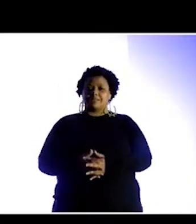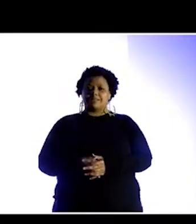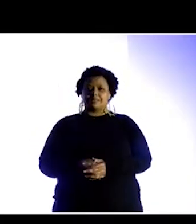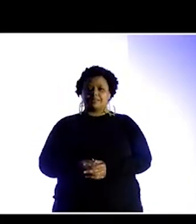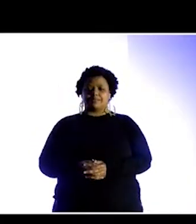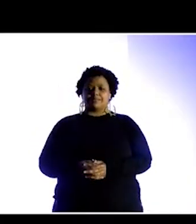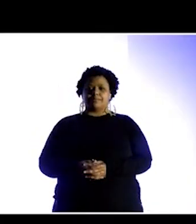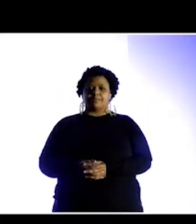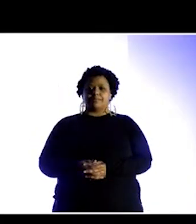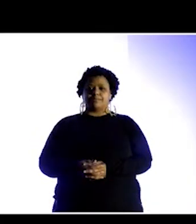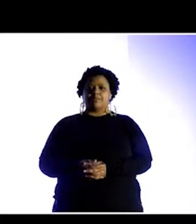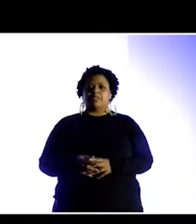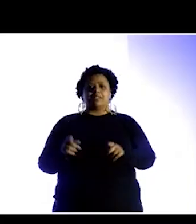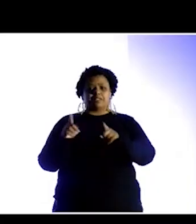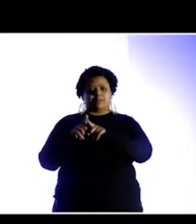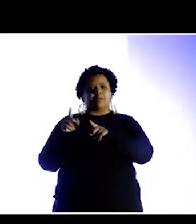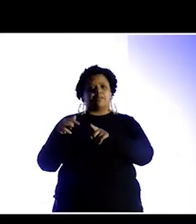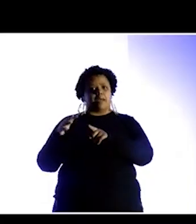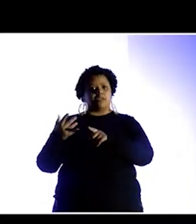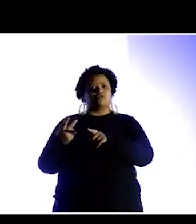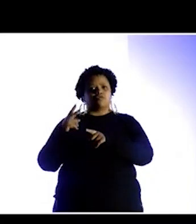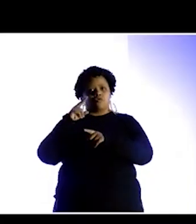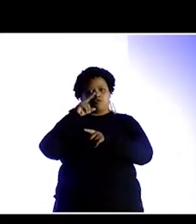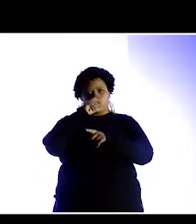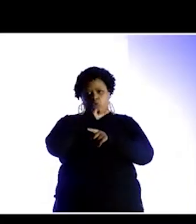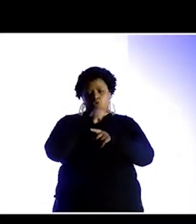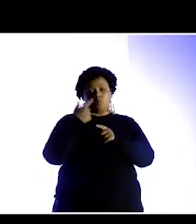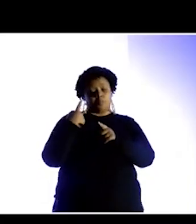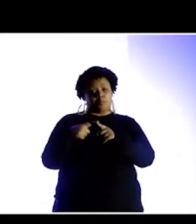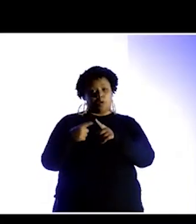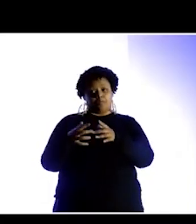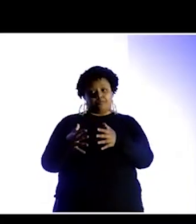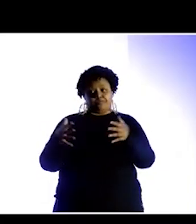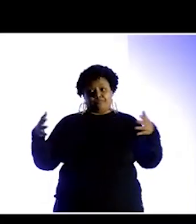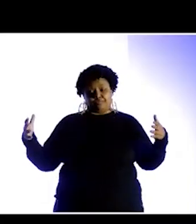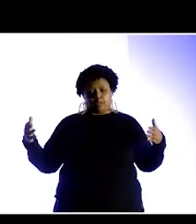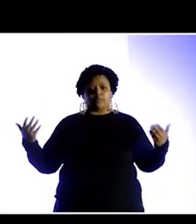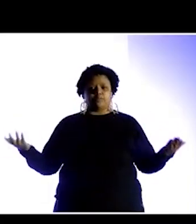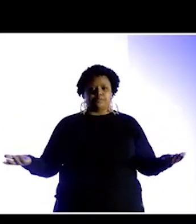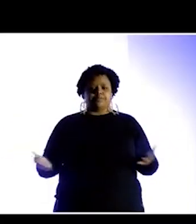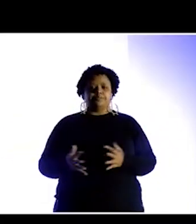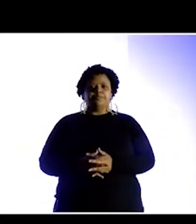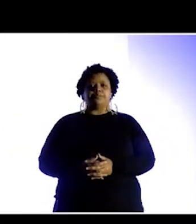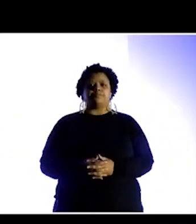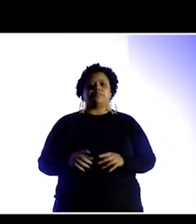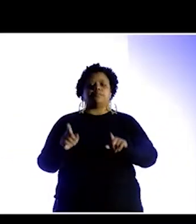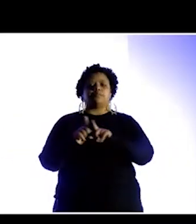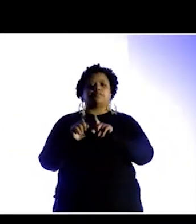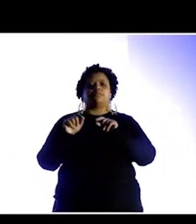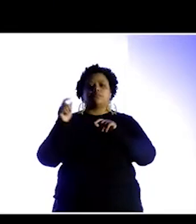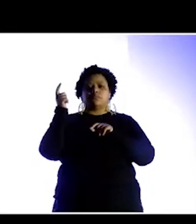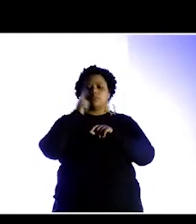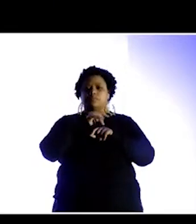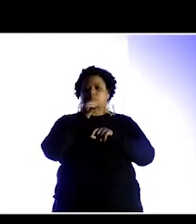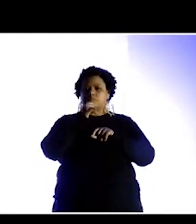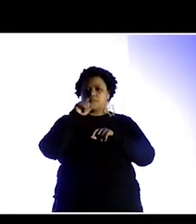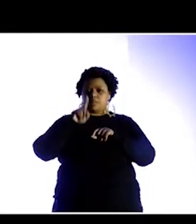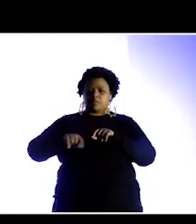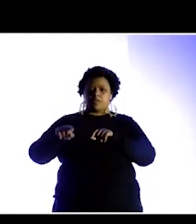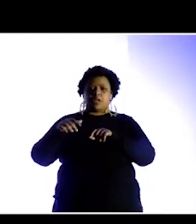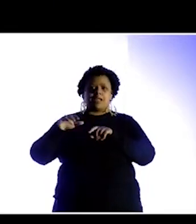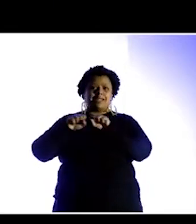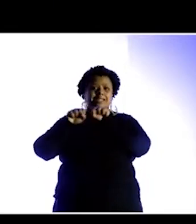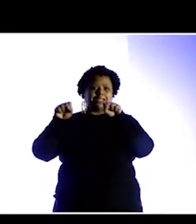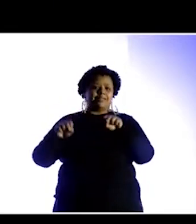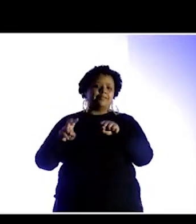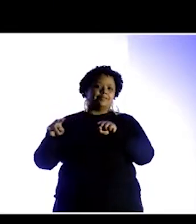de água e de uma forma muito mais intensa, porque ele está maior. E isso explica também o aumento da intensidade e frequência de eventos extremos quando ele